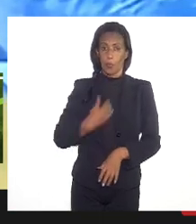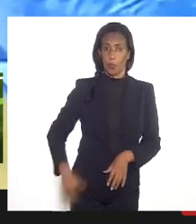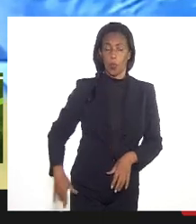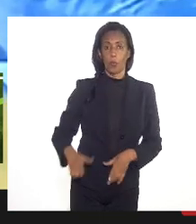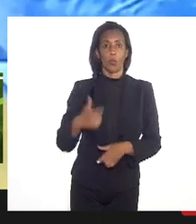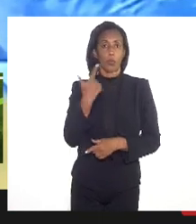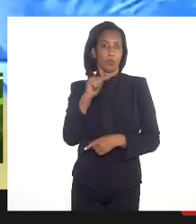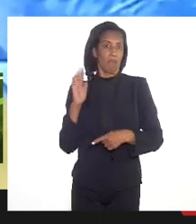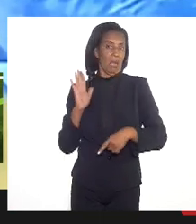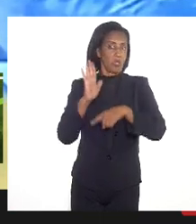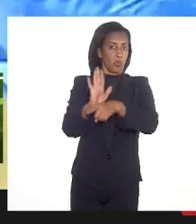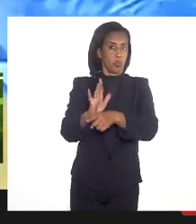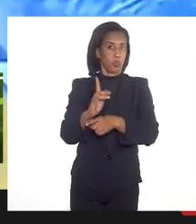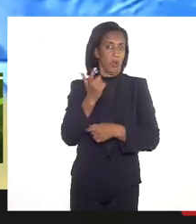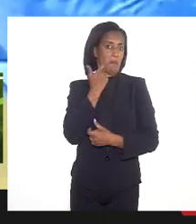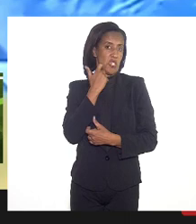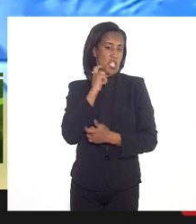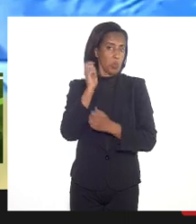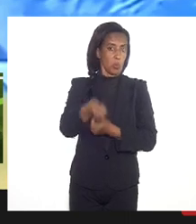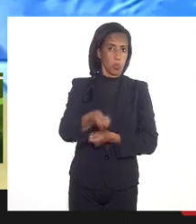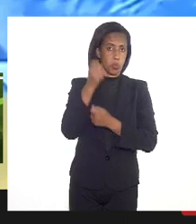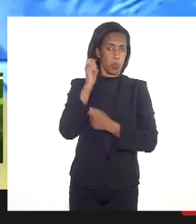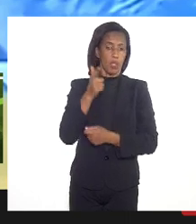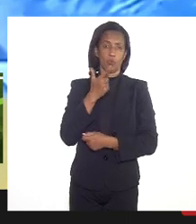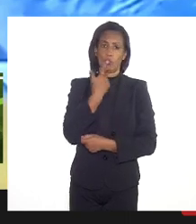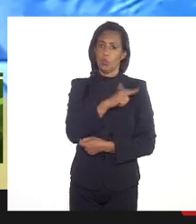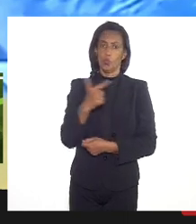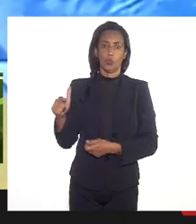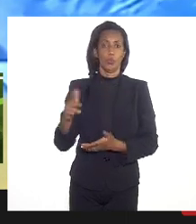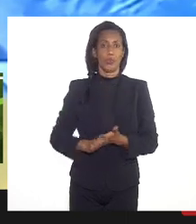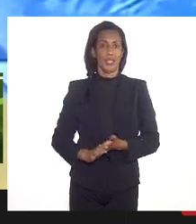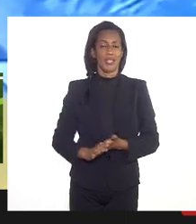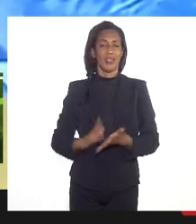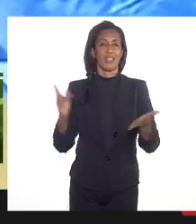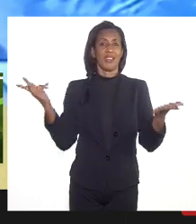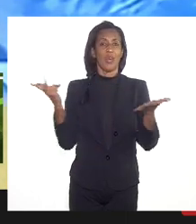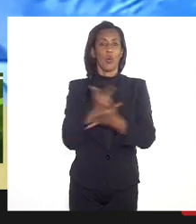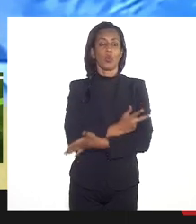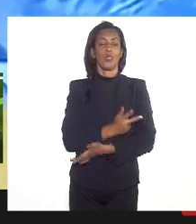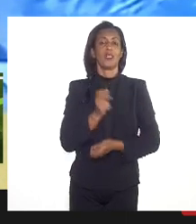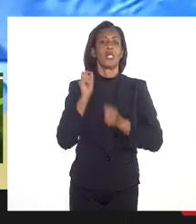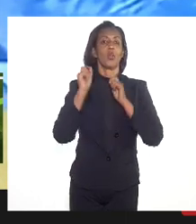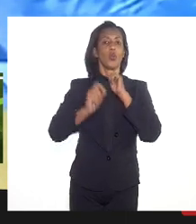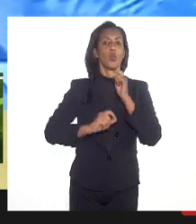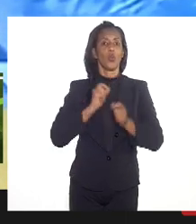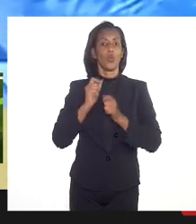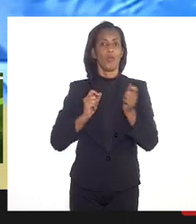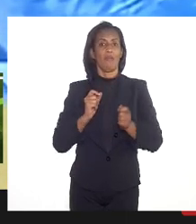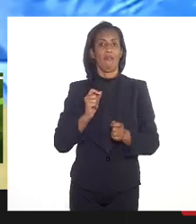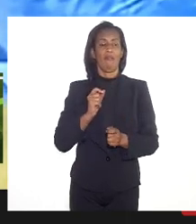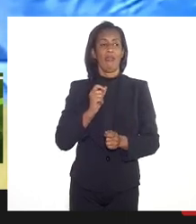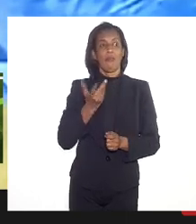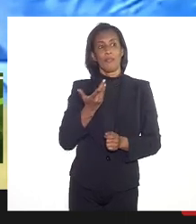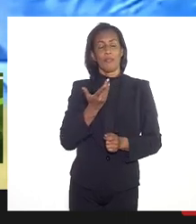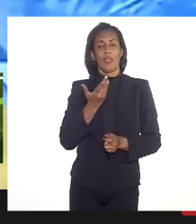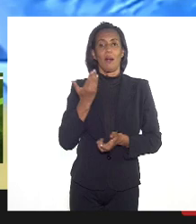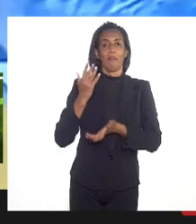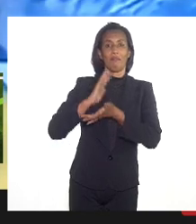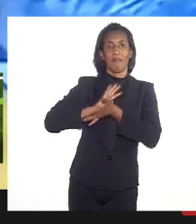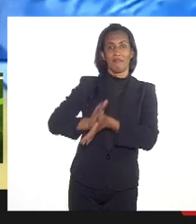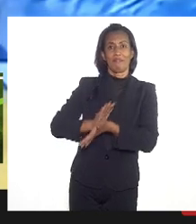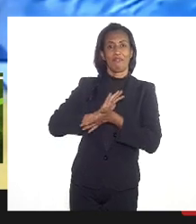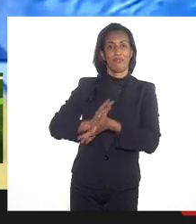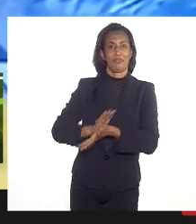estamos sofrendo do fato do tal do racismo ambiental aqui na Baía de Guanabara, mas só corre